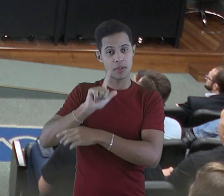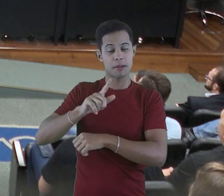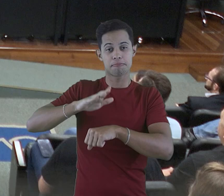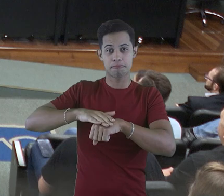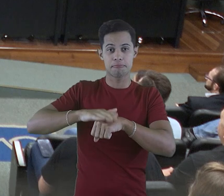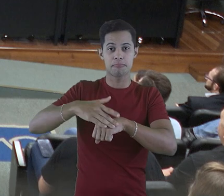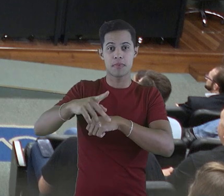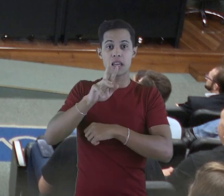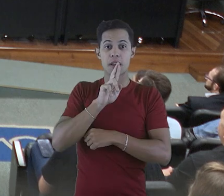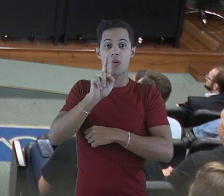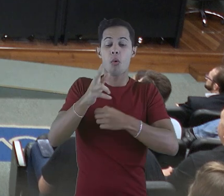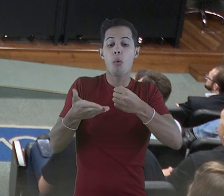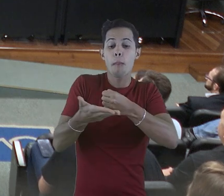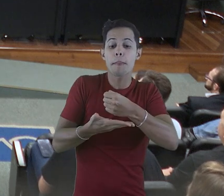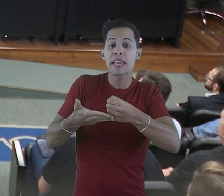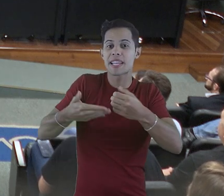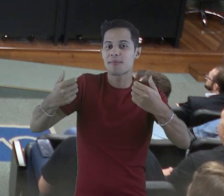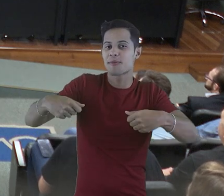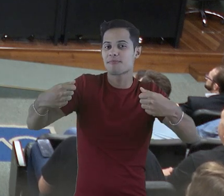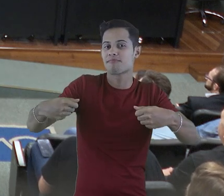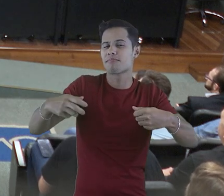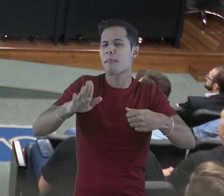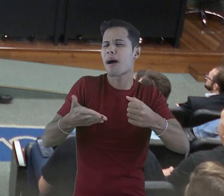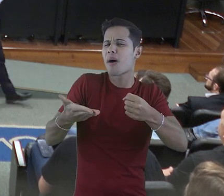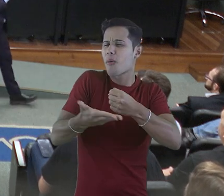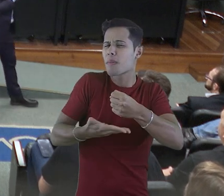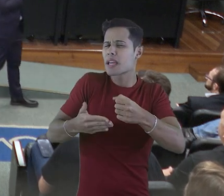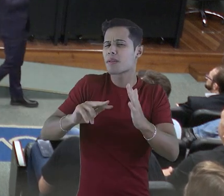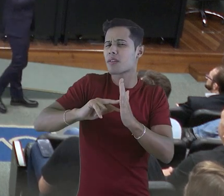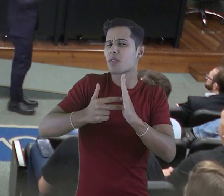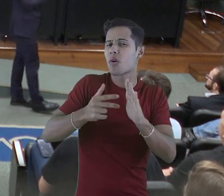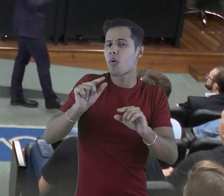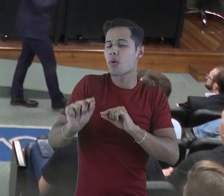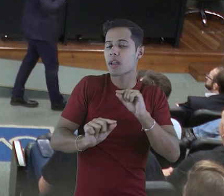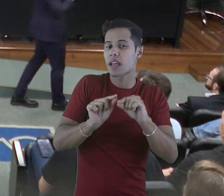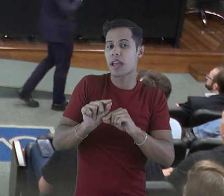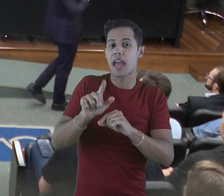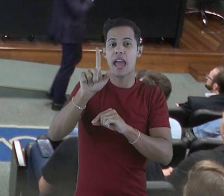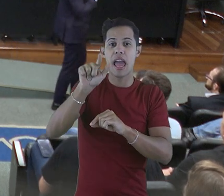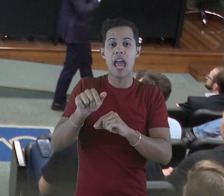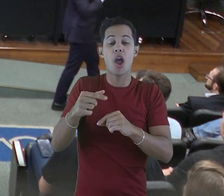é o que? o modo pelo qual o tratamento é realizado